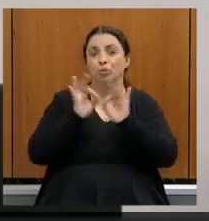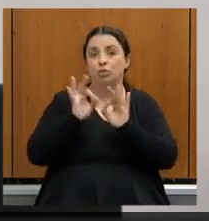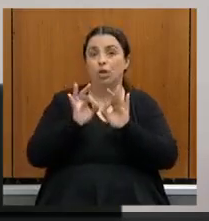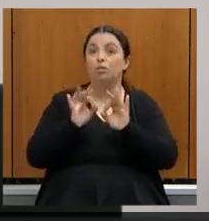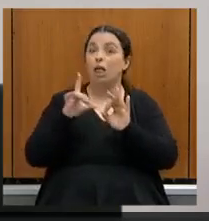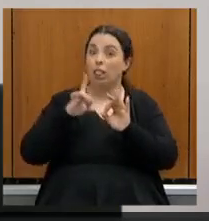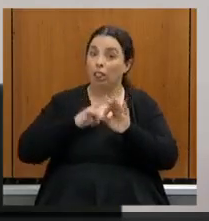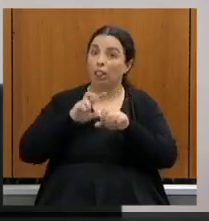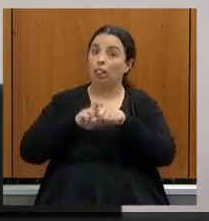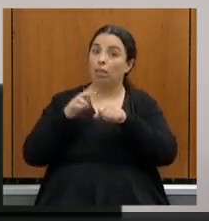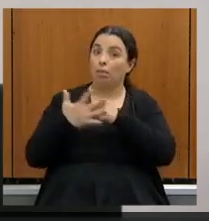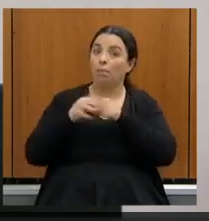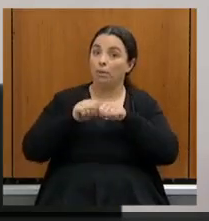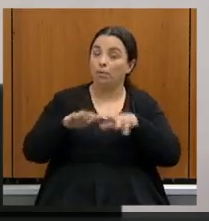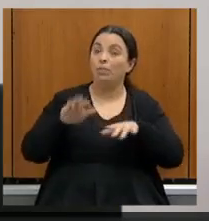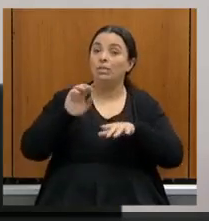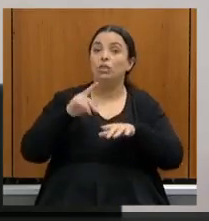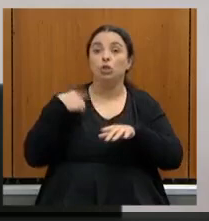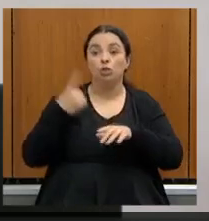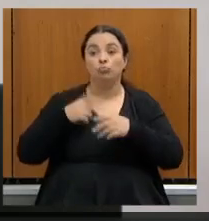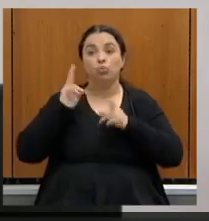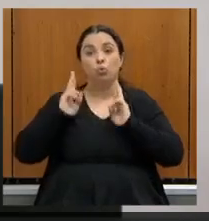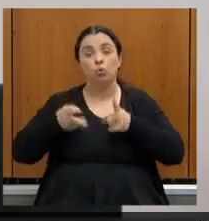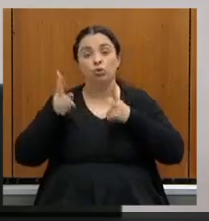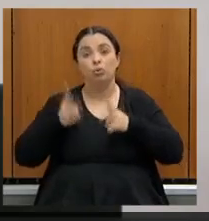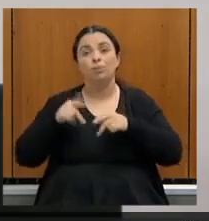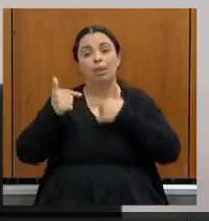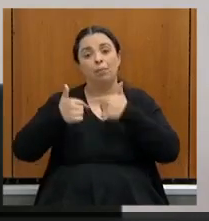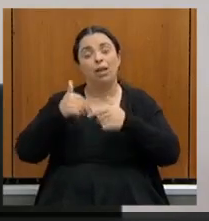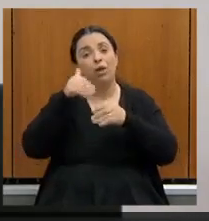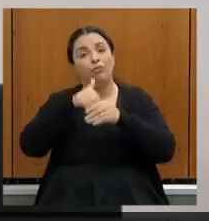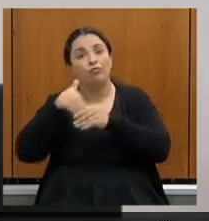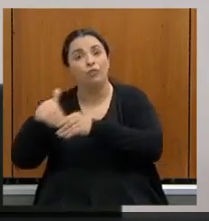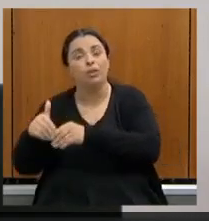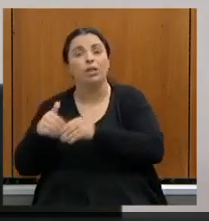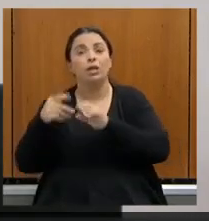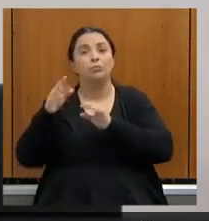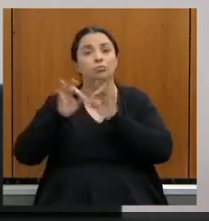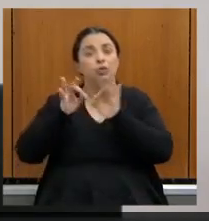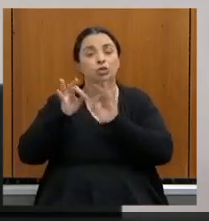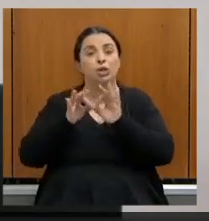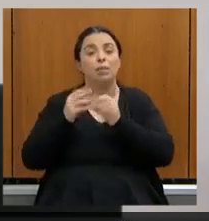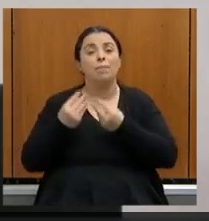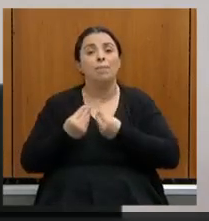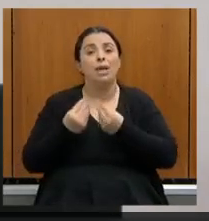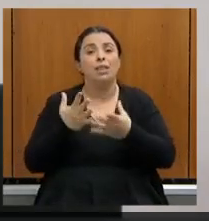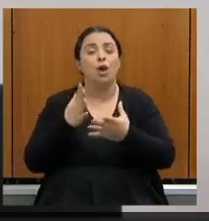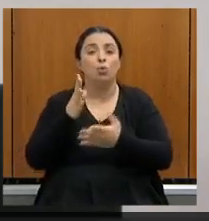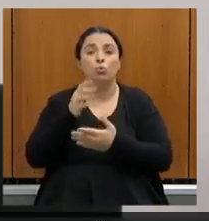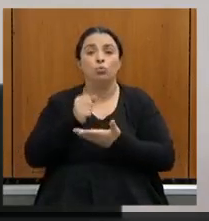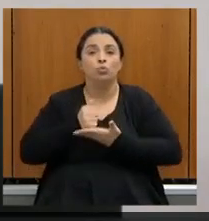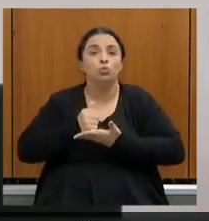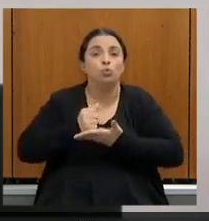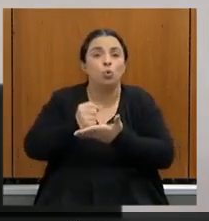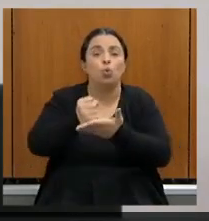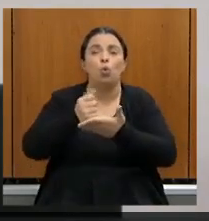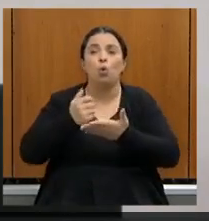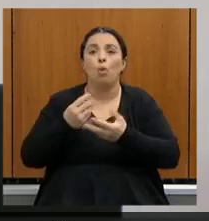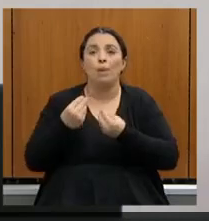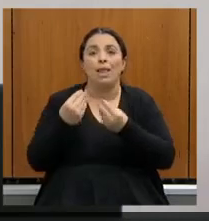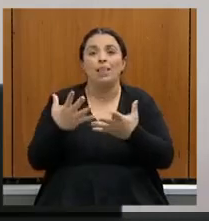exatamente para trazer socorro trazer um alento a